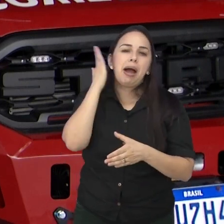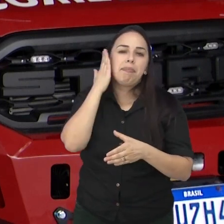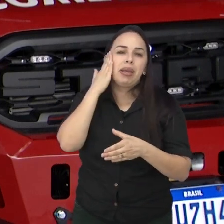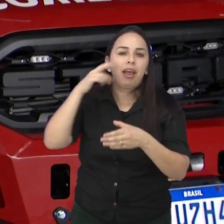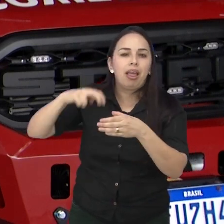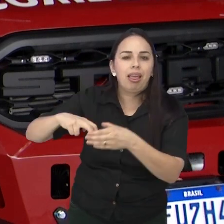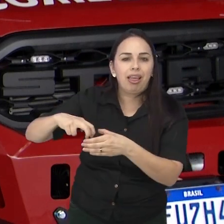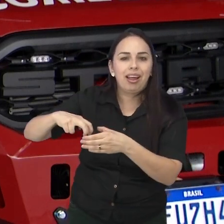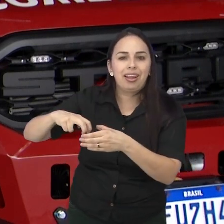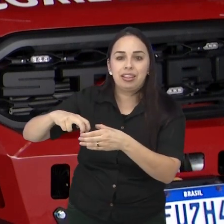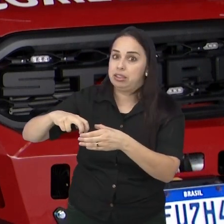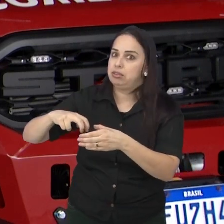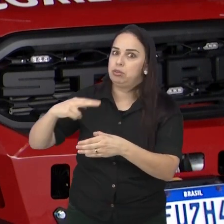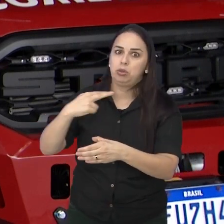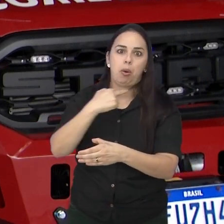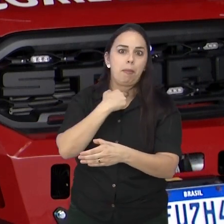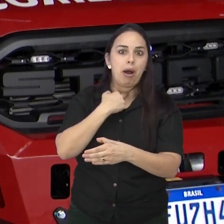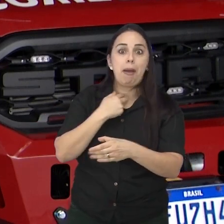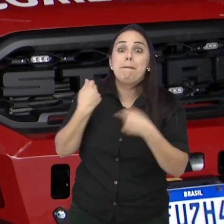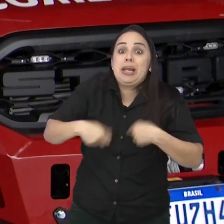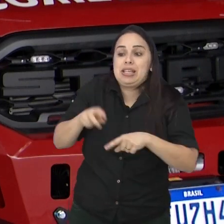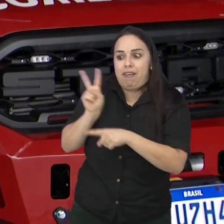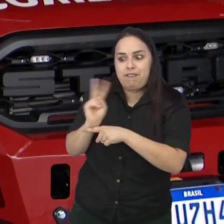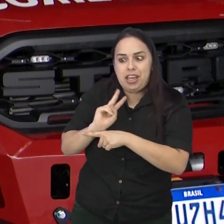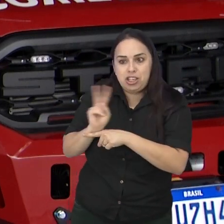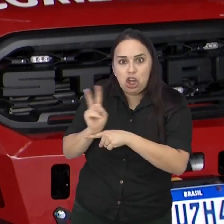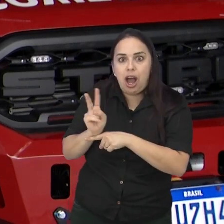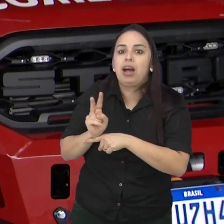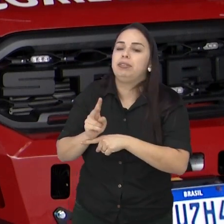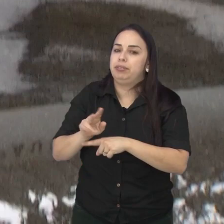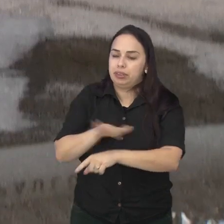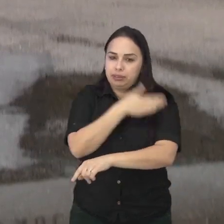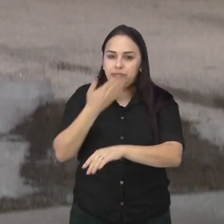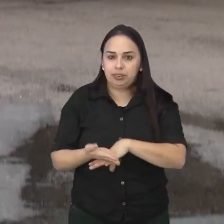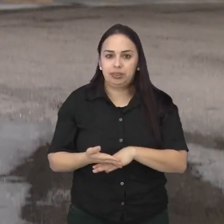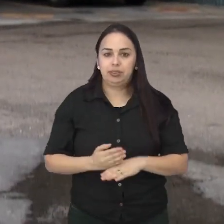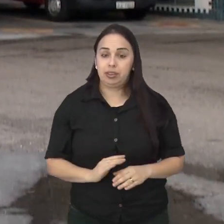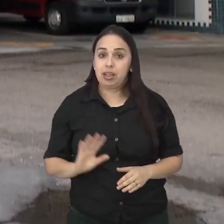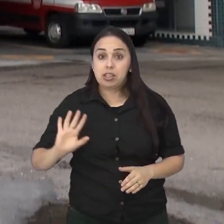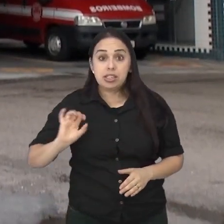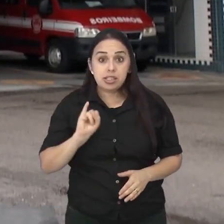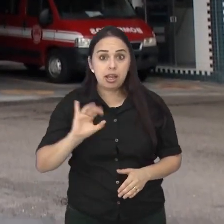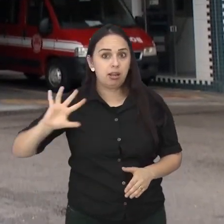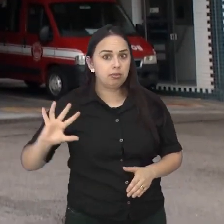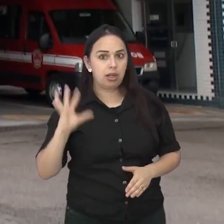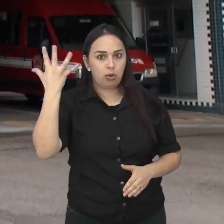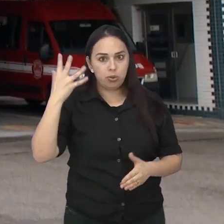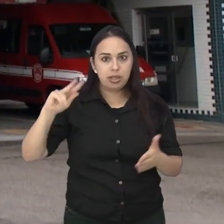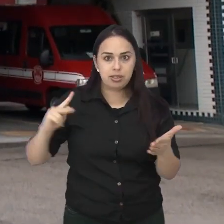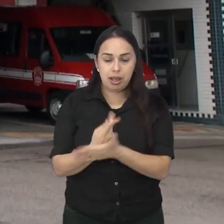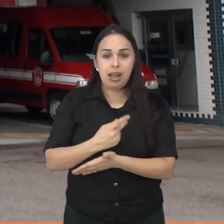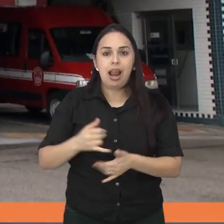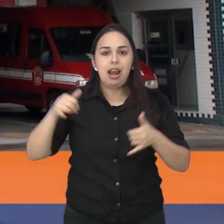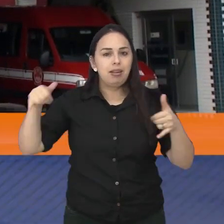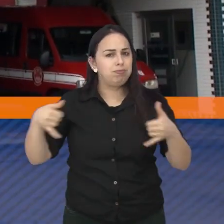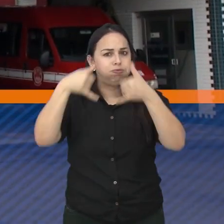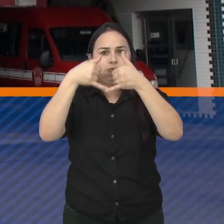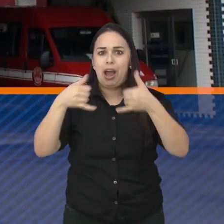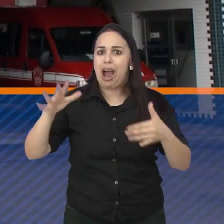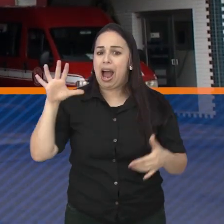aqueles minutinhos que se deixa ali? Não pode, supervisão integral o tempo todo. Em situações de acidentes, é preciso